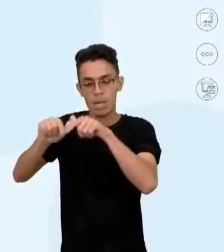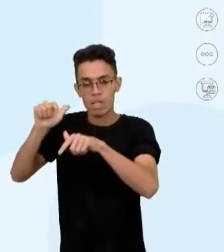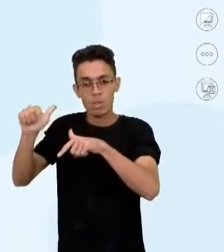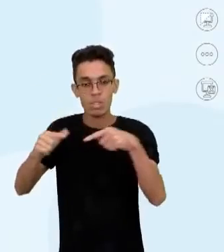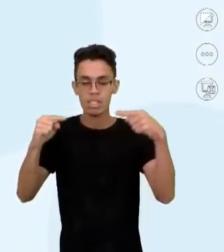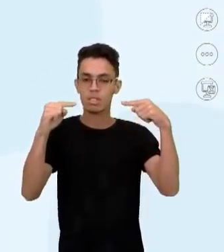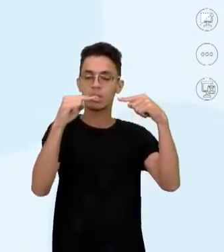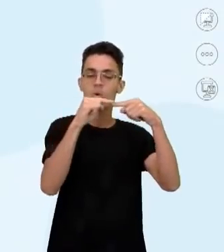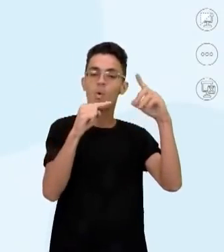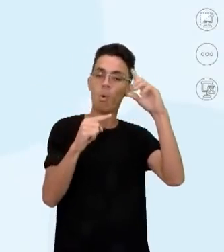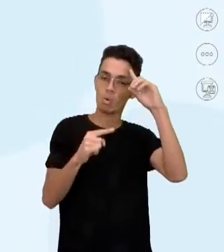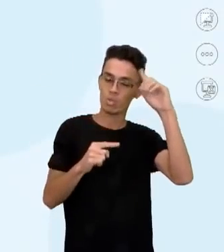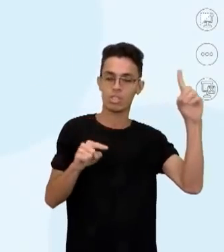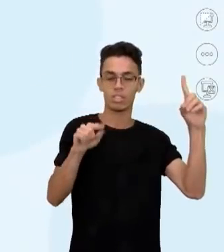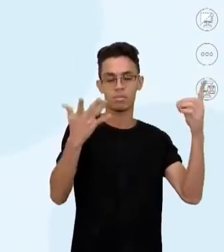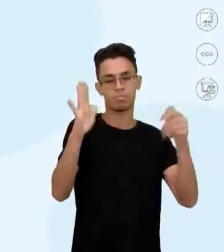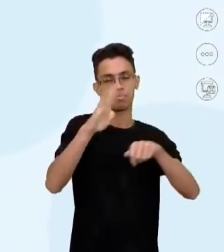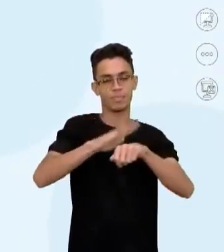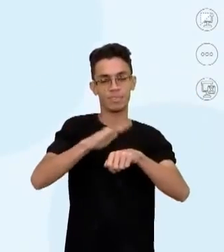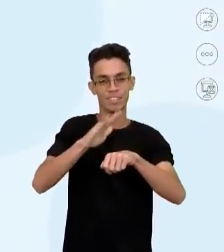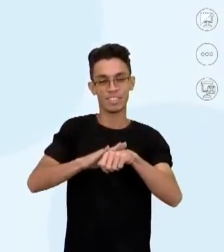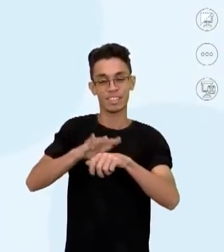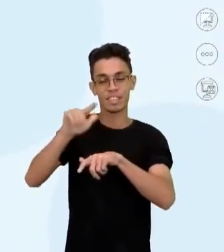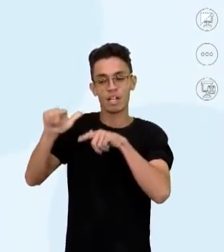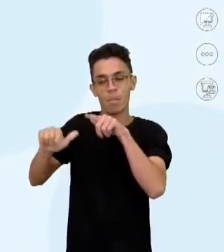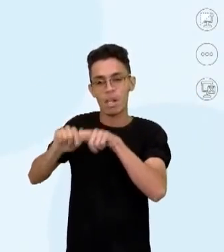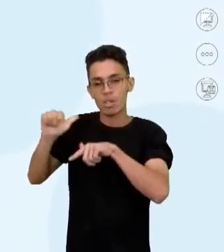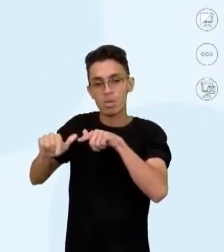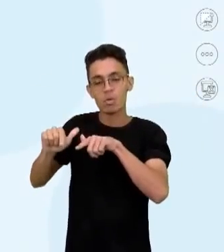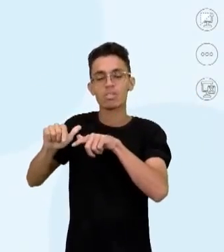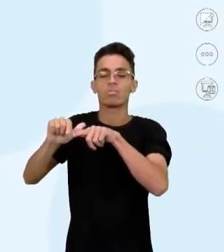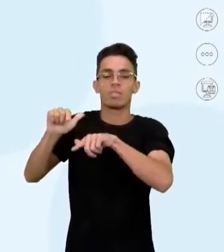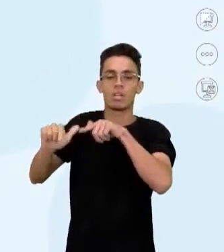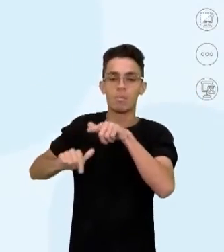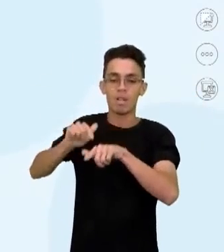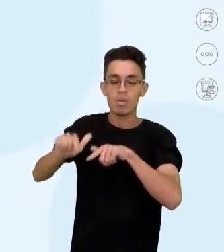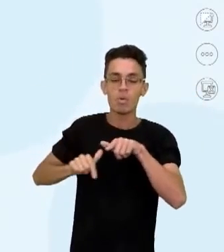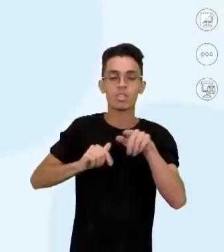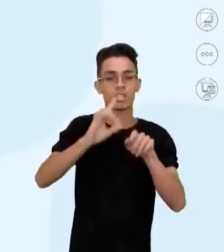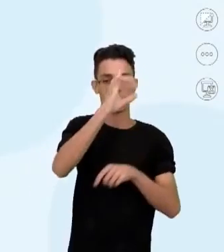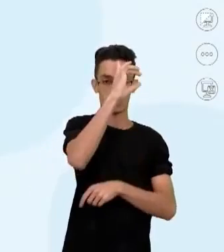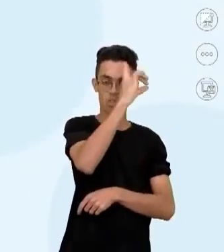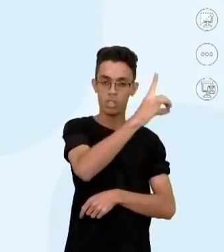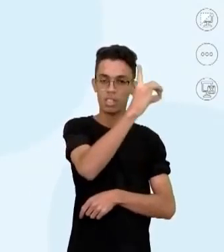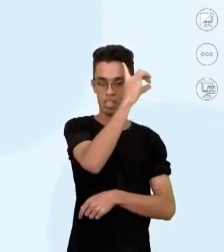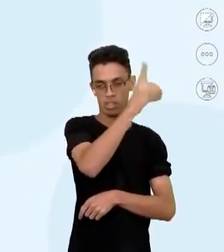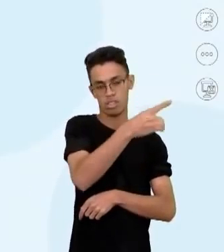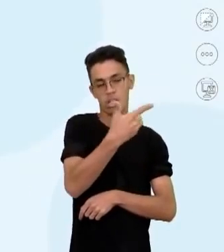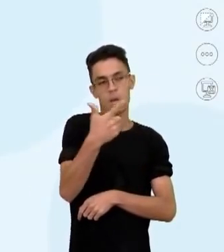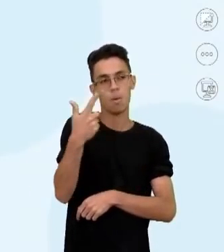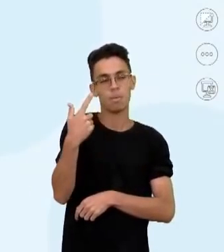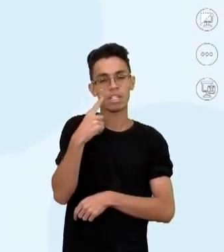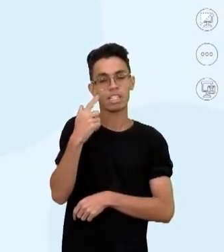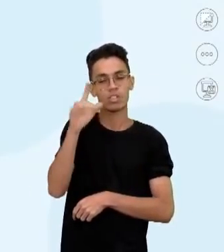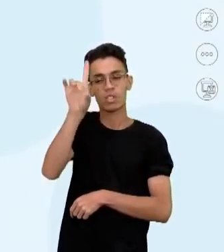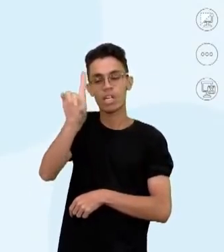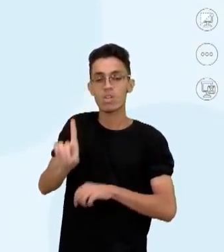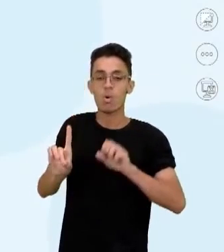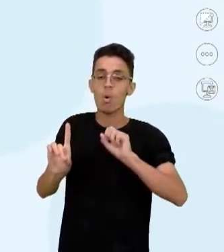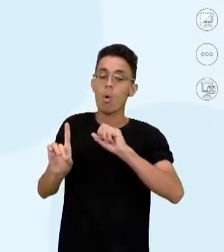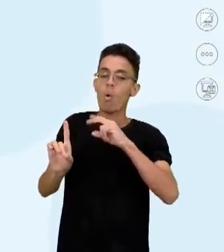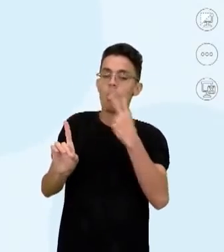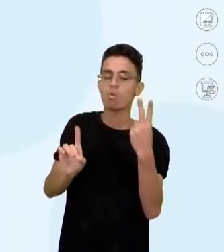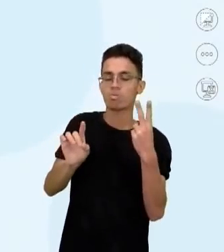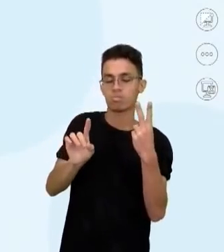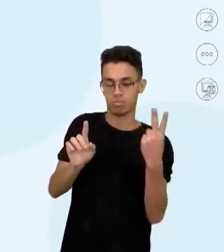dias, tá certo? Então, monta aí trabalhadores embaixo de trabalhadores, dias embaixo de dias, verifique se é direta ou inversa